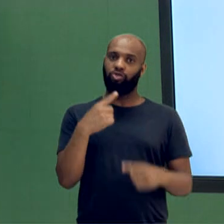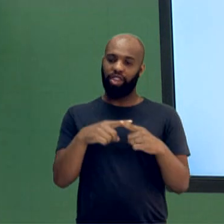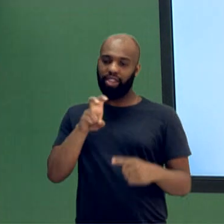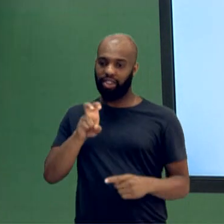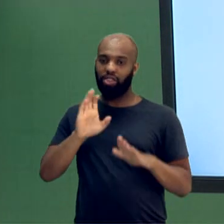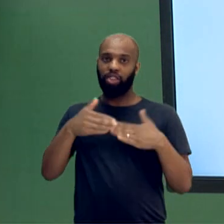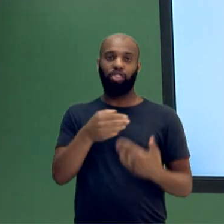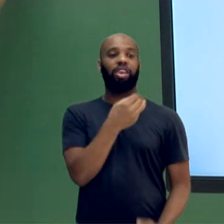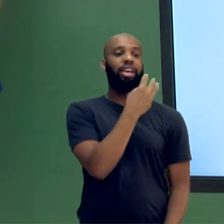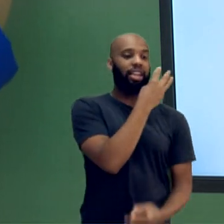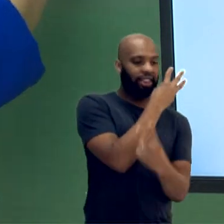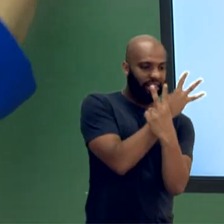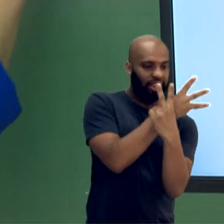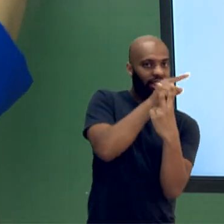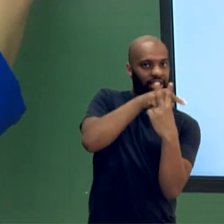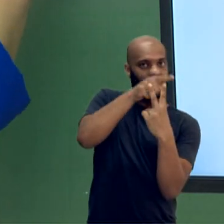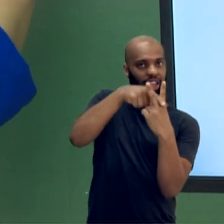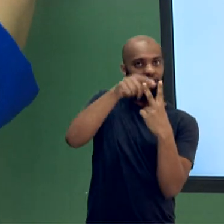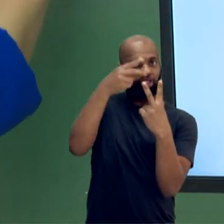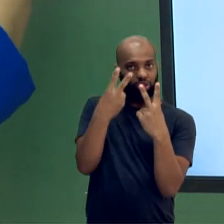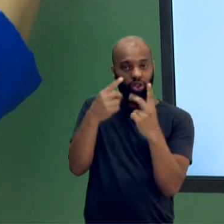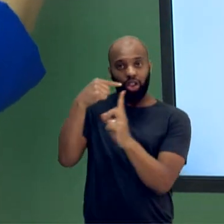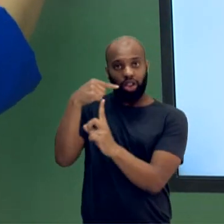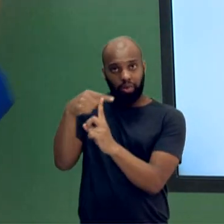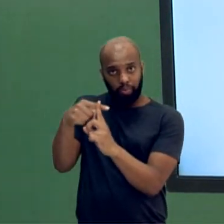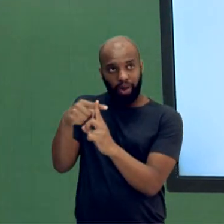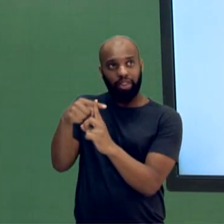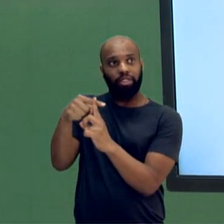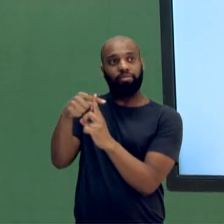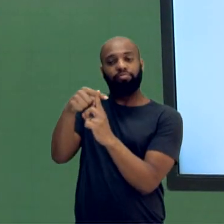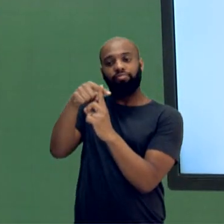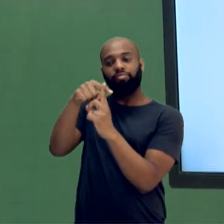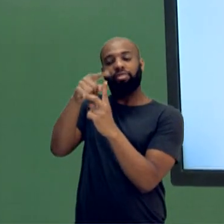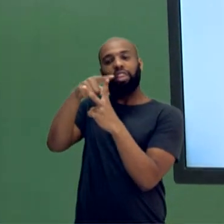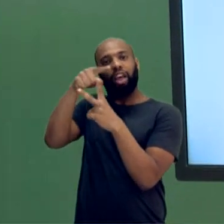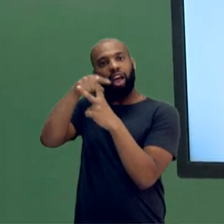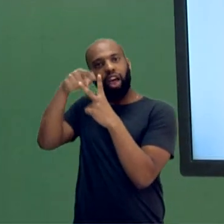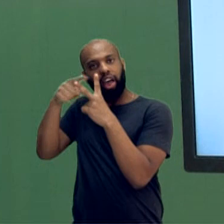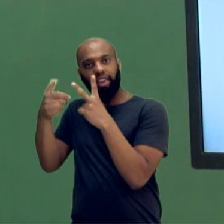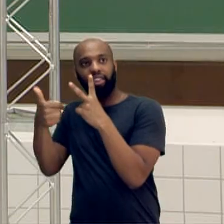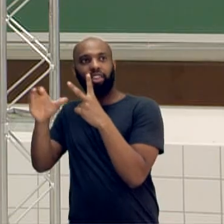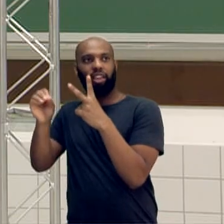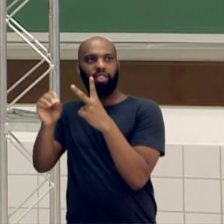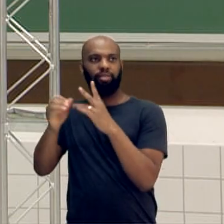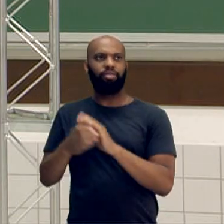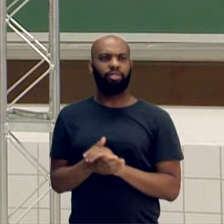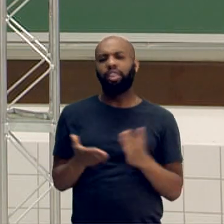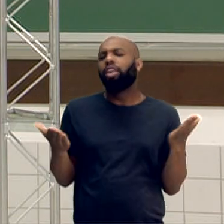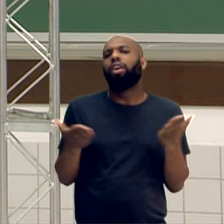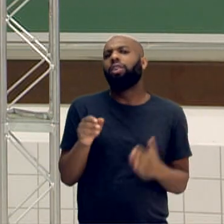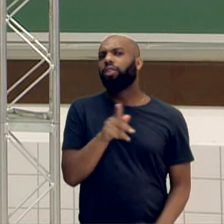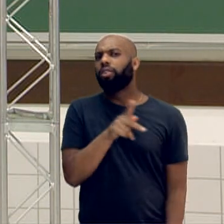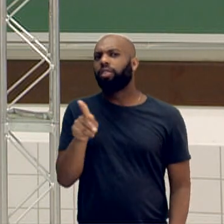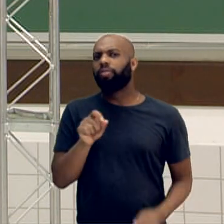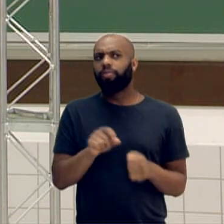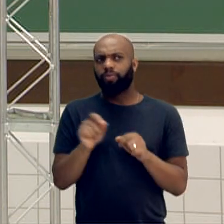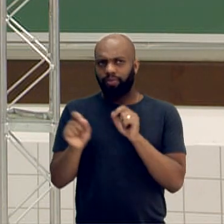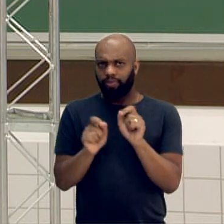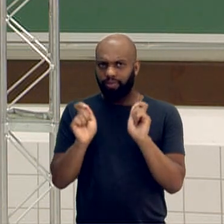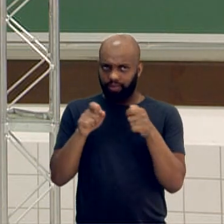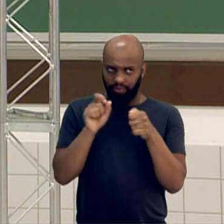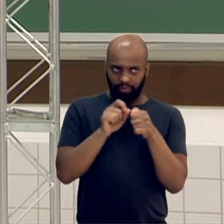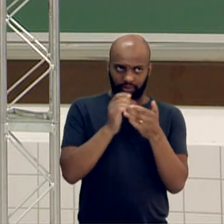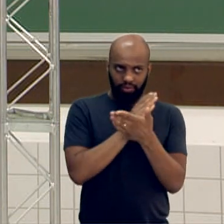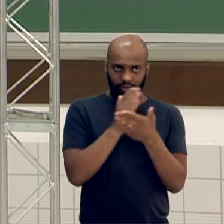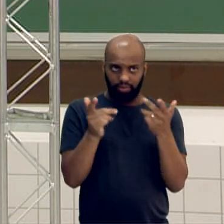de 2 mais a raiz de 10. Muito bem. E agora, professor, dá para fazer